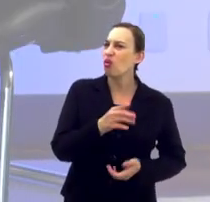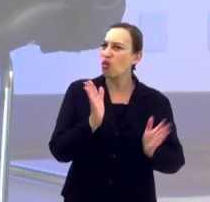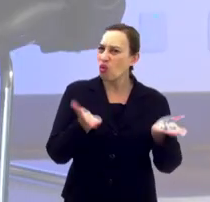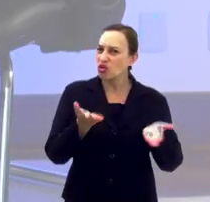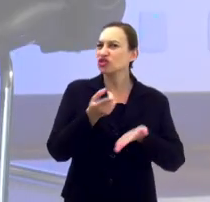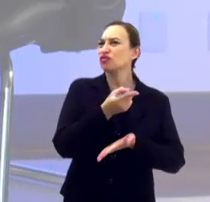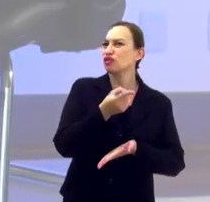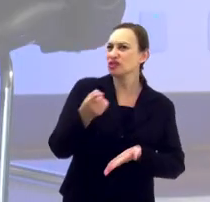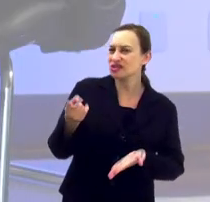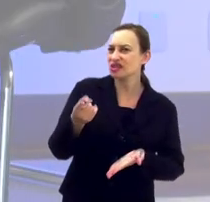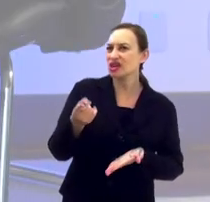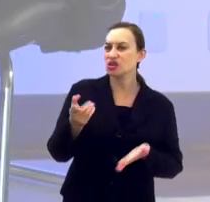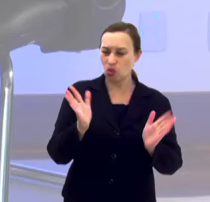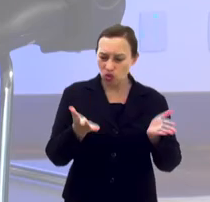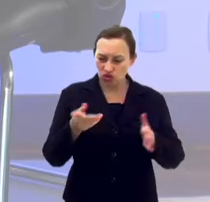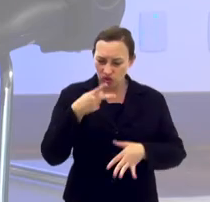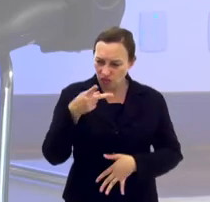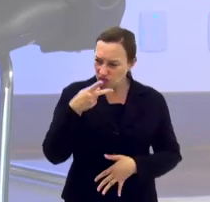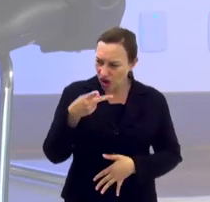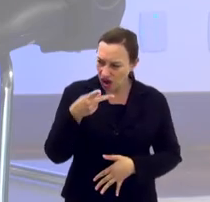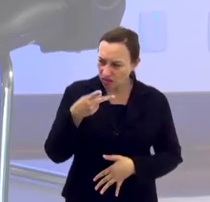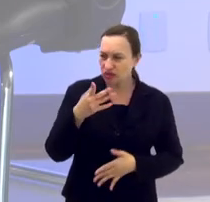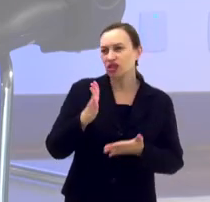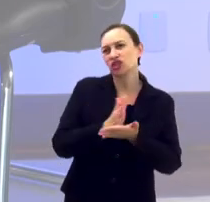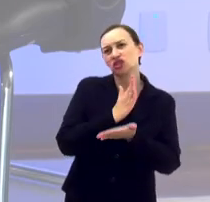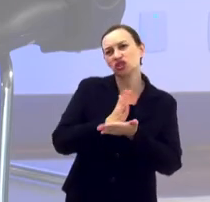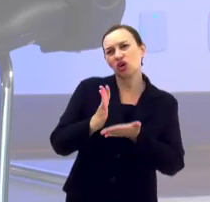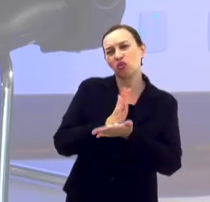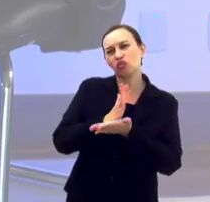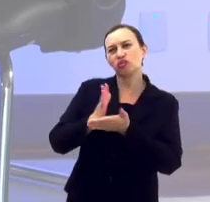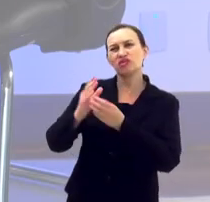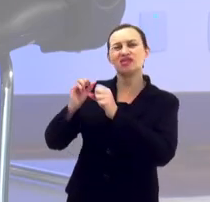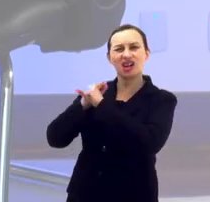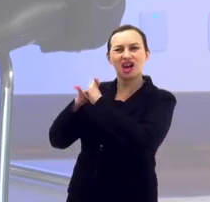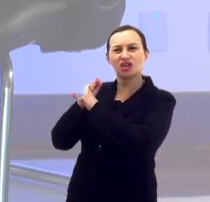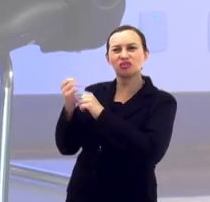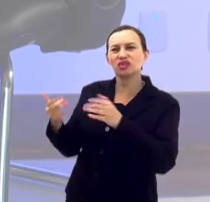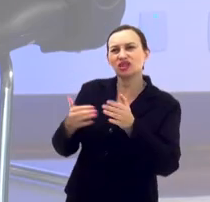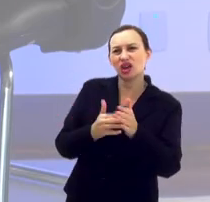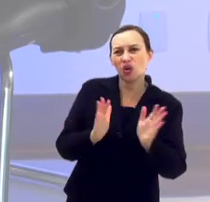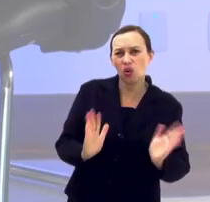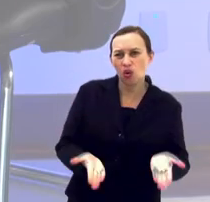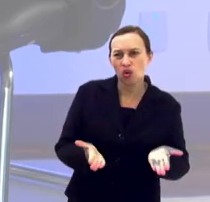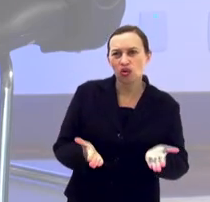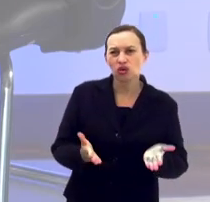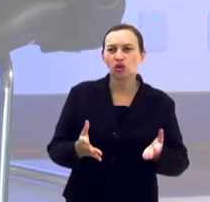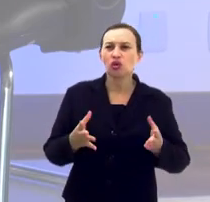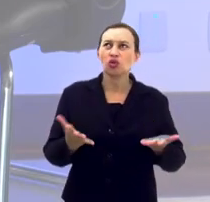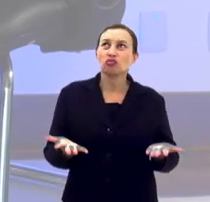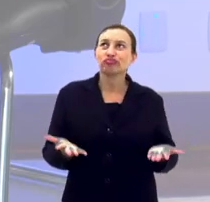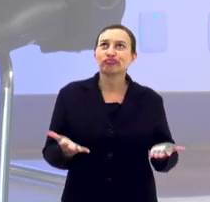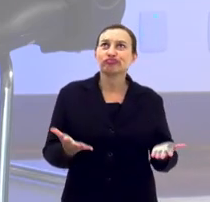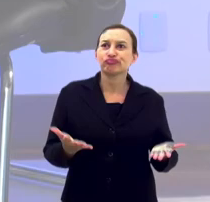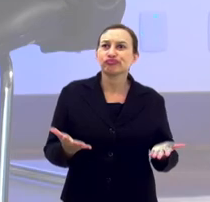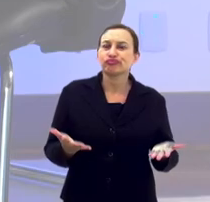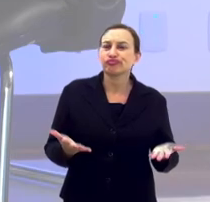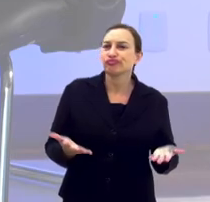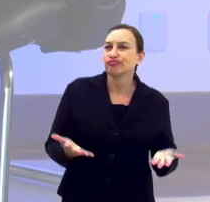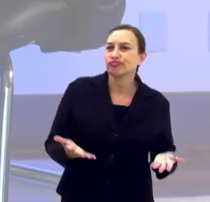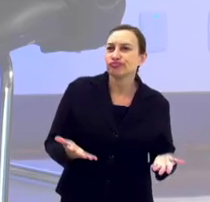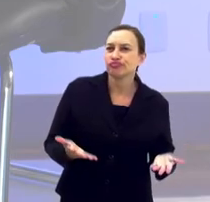Vocês hoje que eu digo, de alguns anos para cá, quando o estudo ficou,